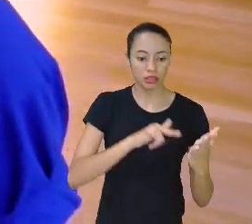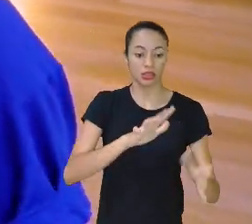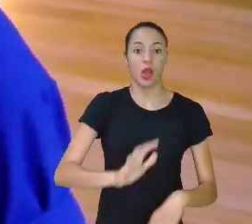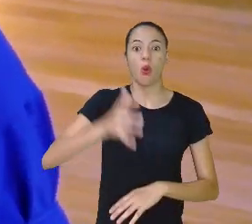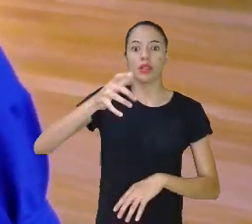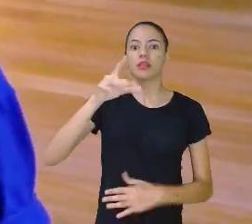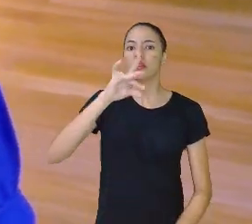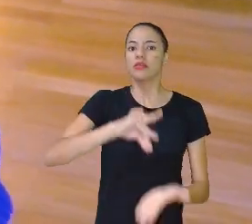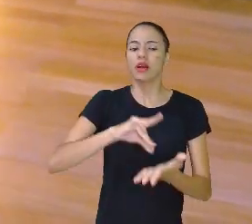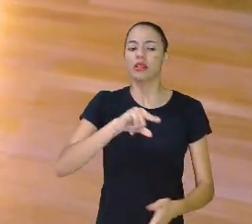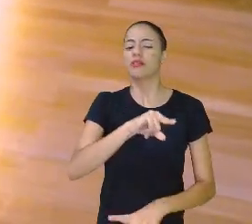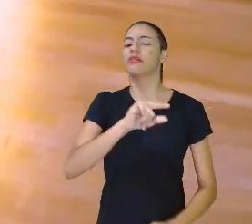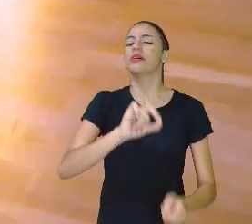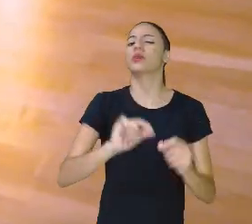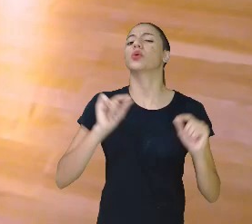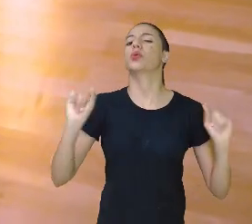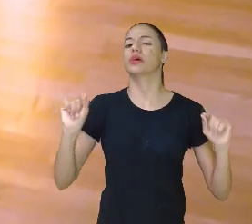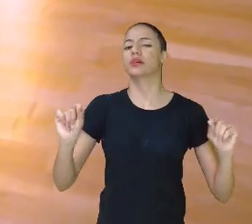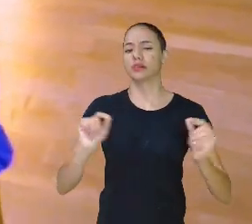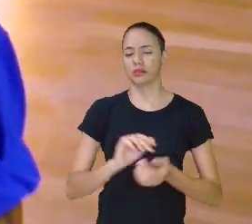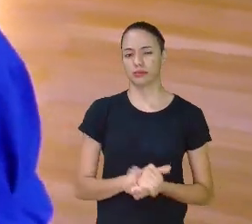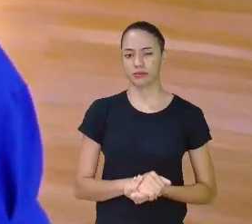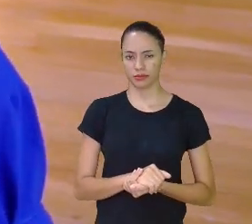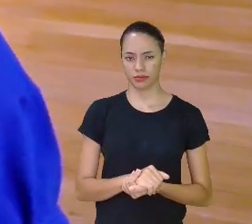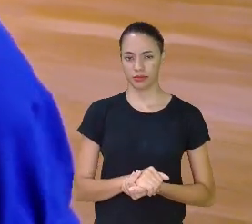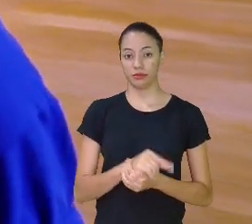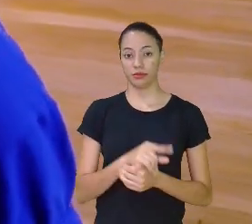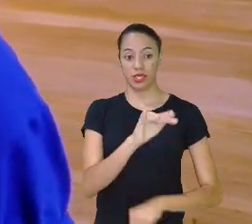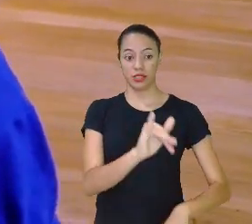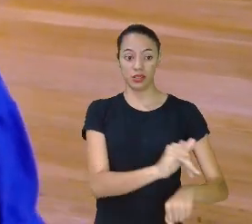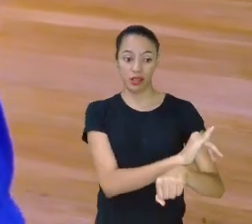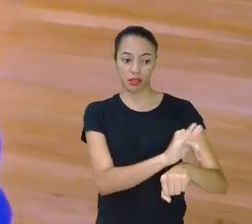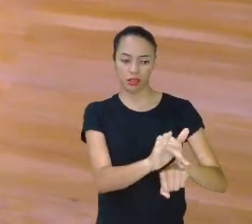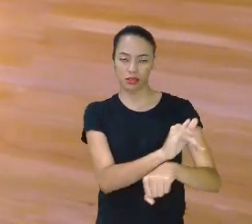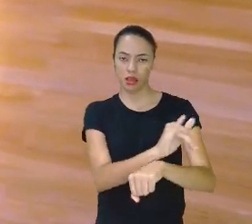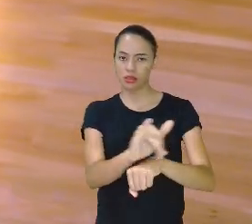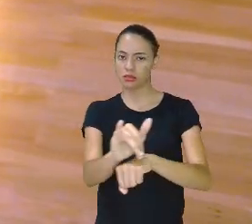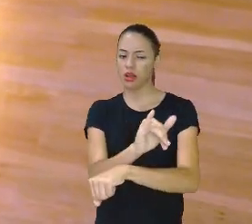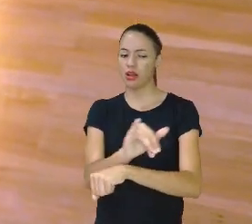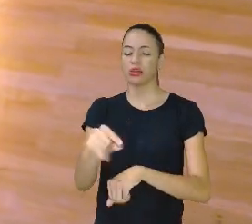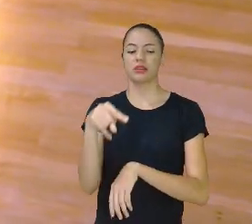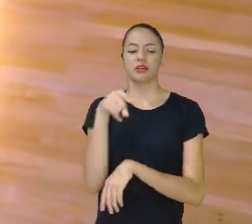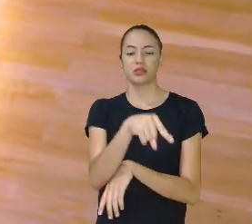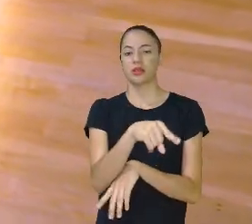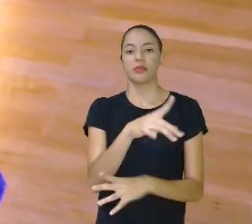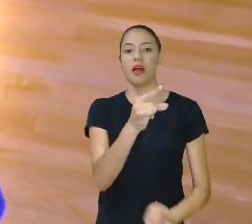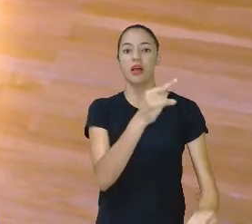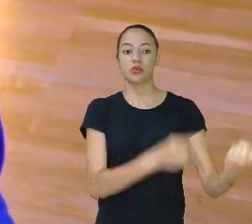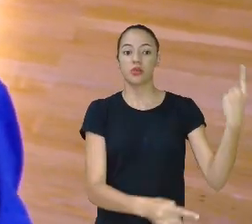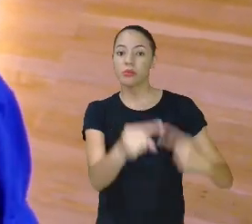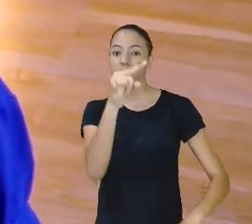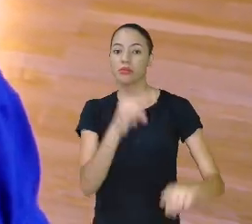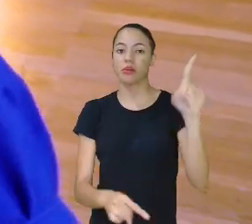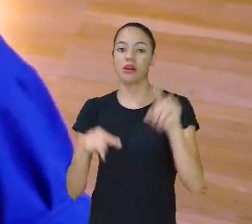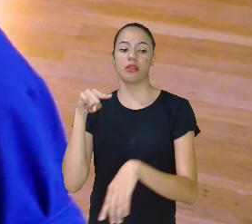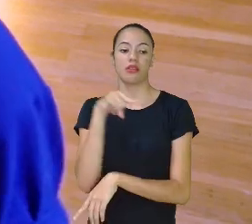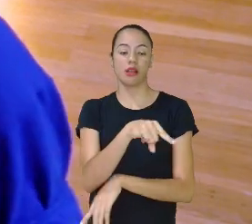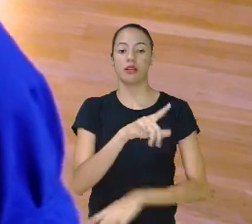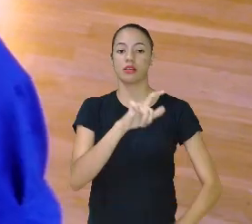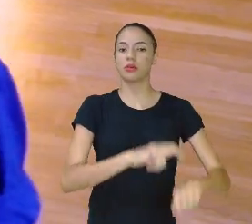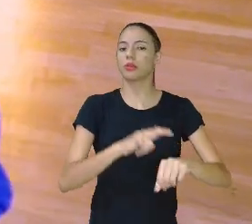vamos fazer com ela? Que estratégias teremos para esse momento